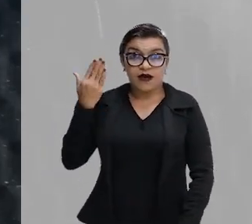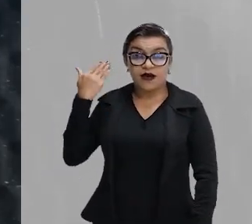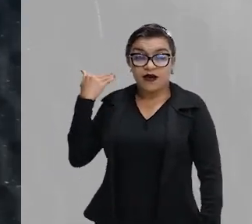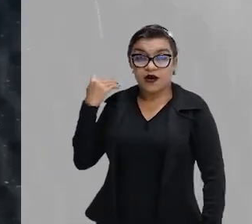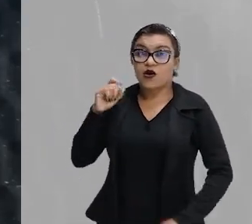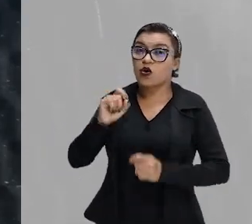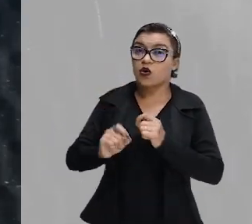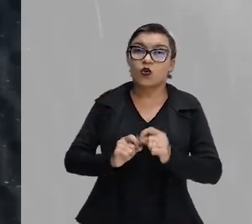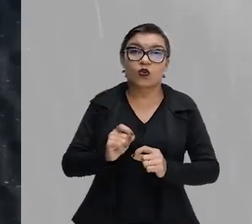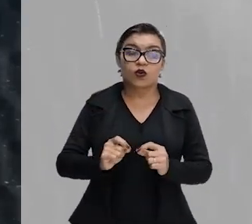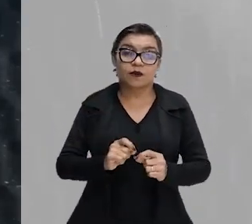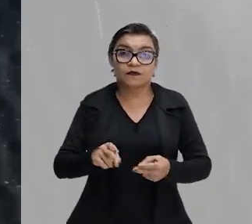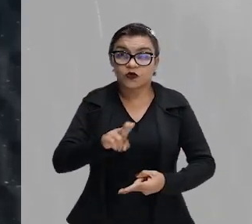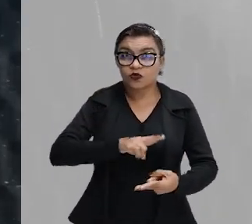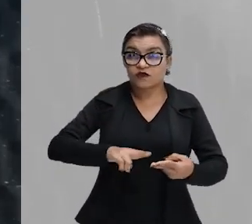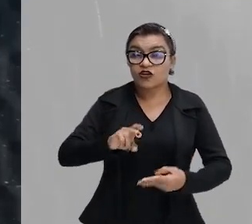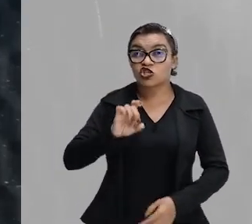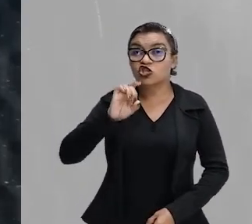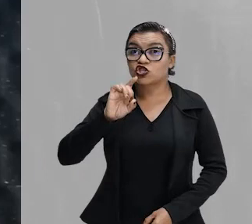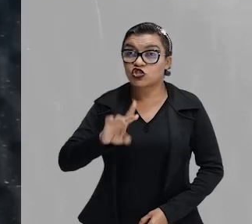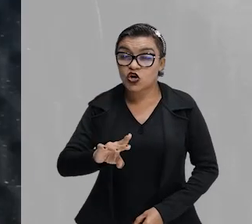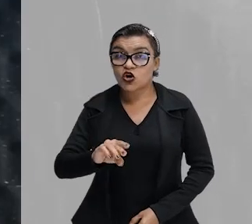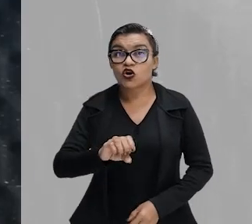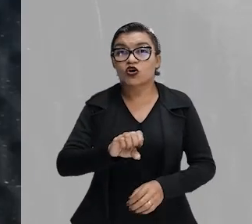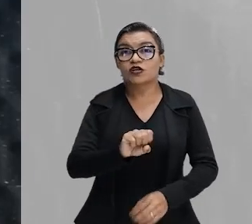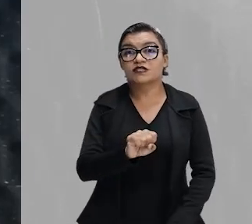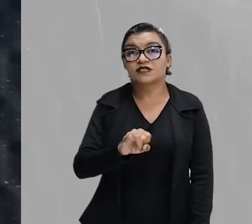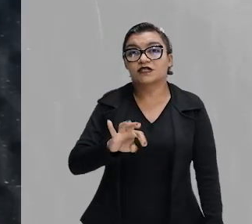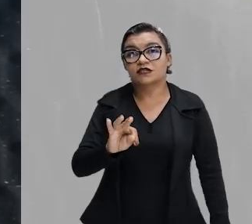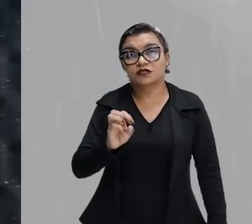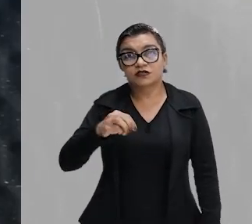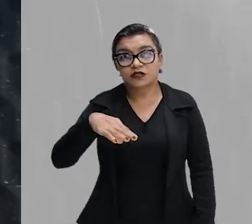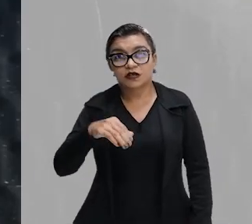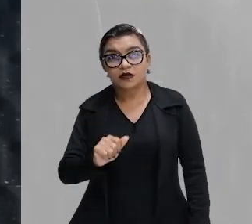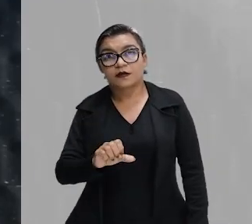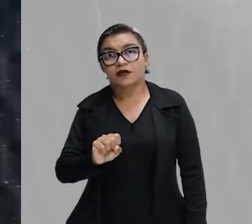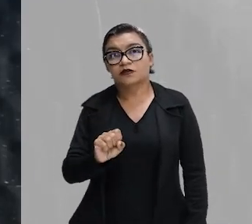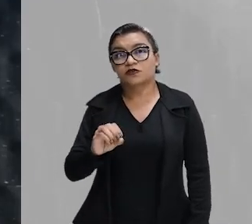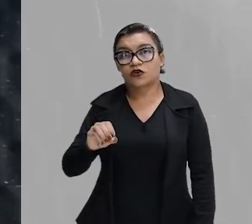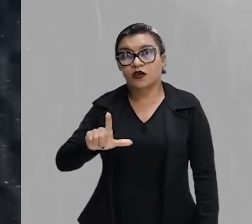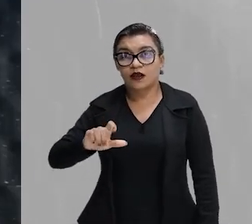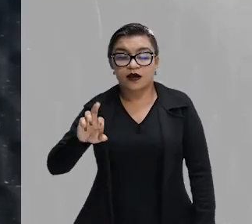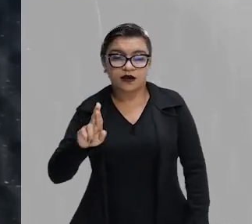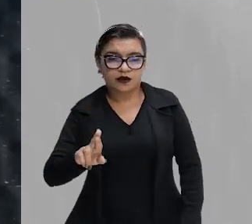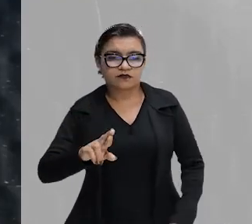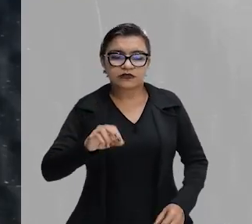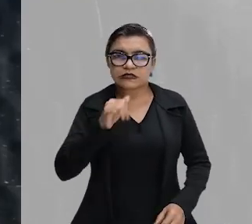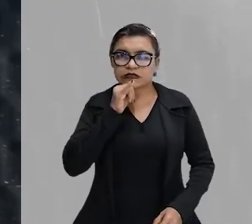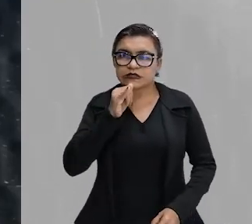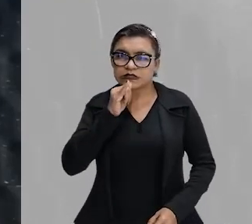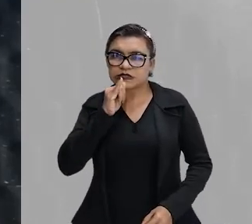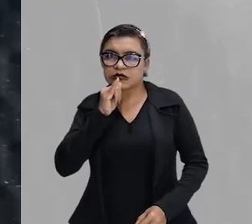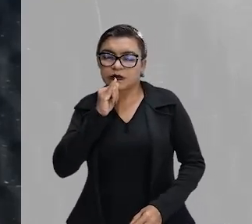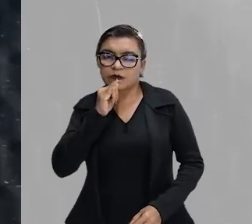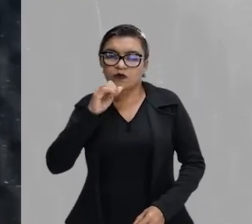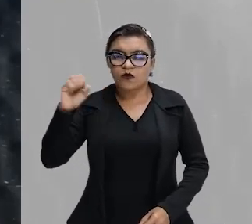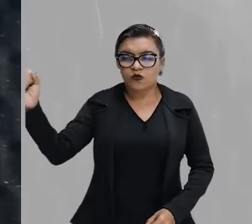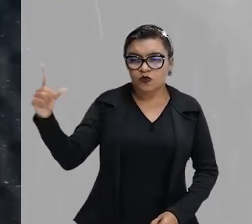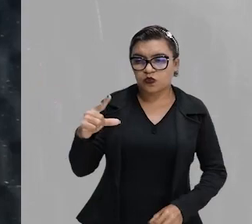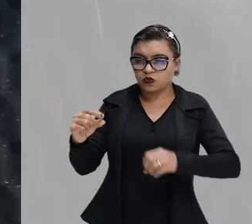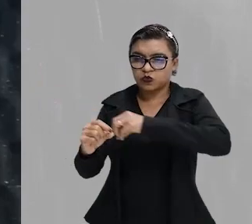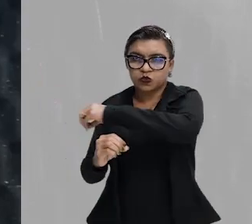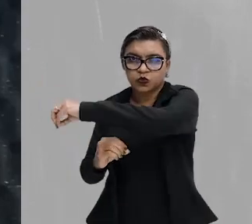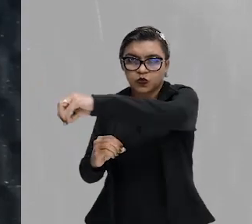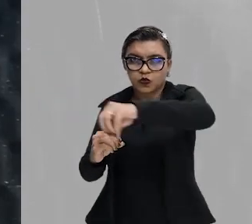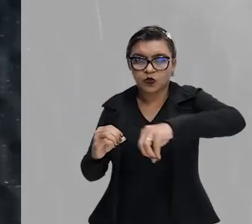o universo era apenas o nosso sistema solar, era aquilo que poderia ser visível a olho nu ou usando aparelhos